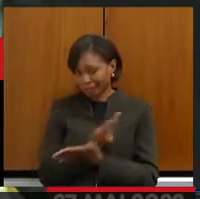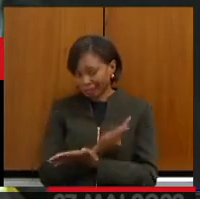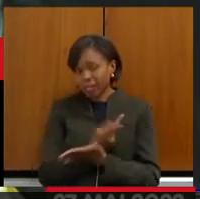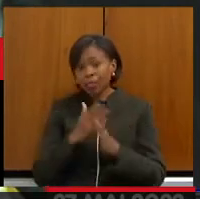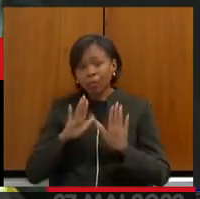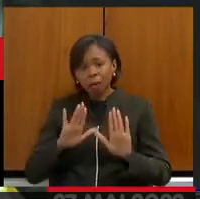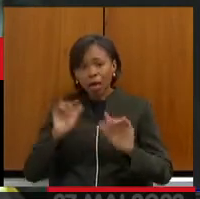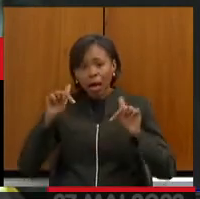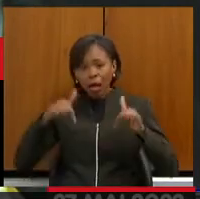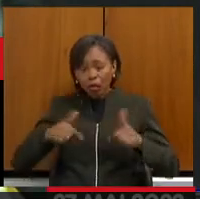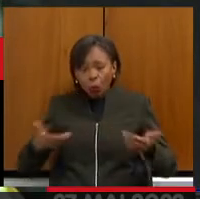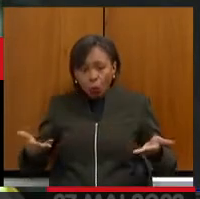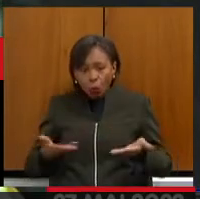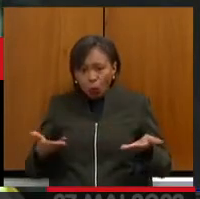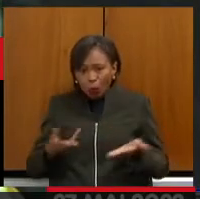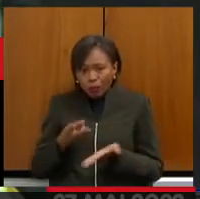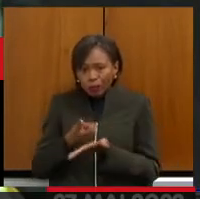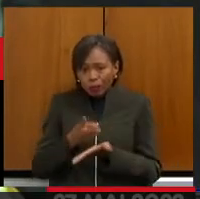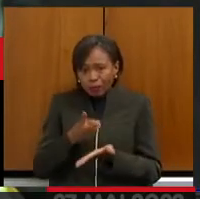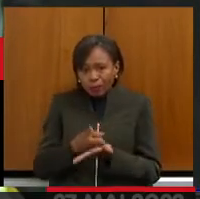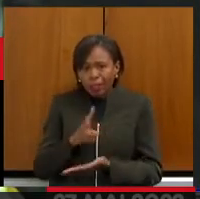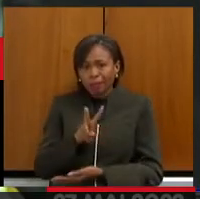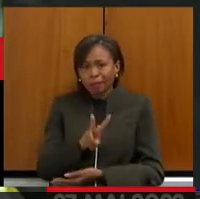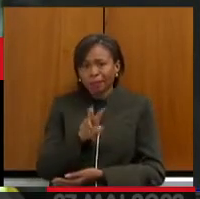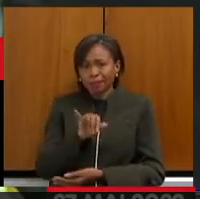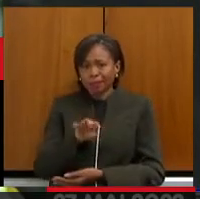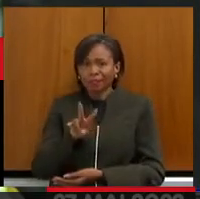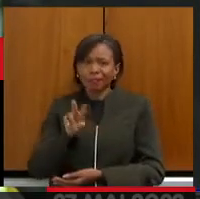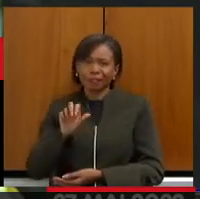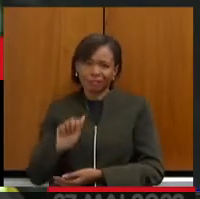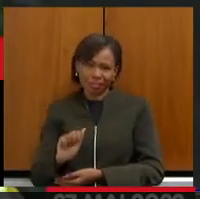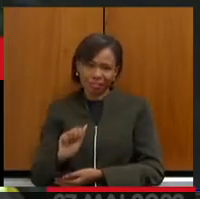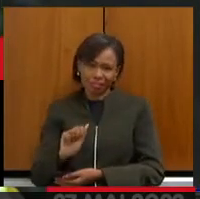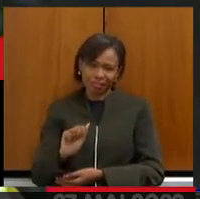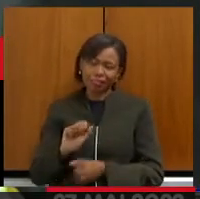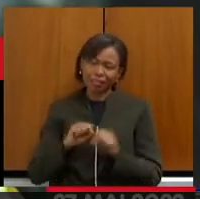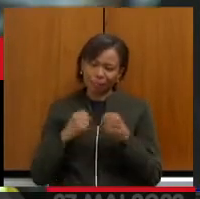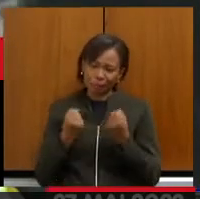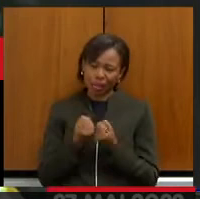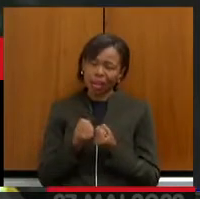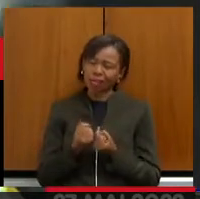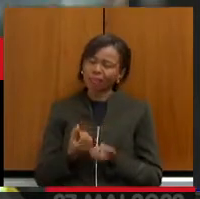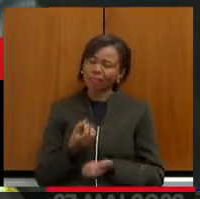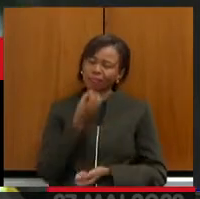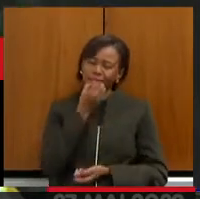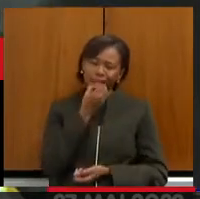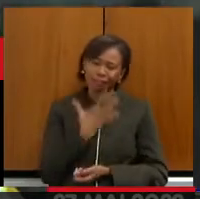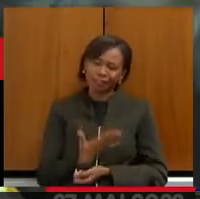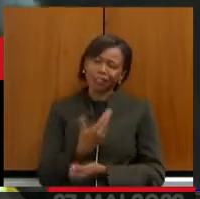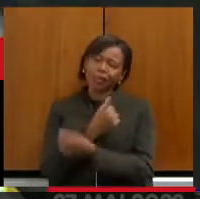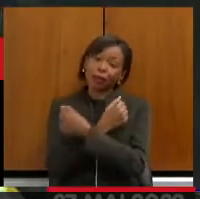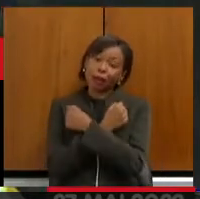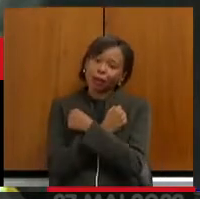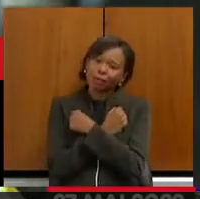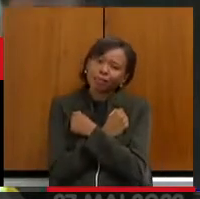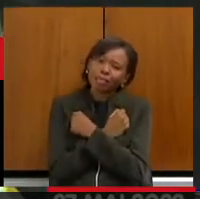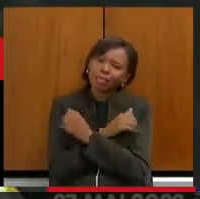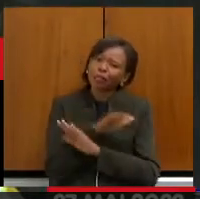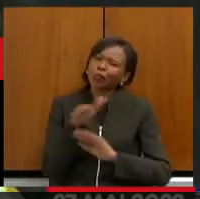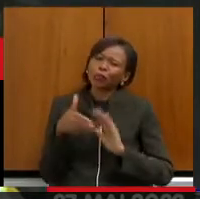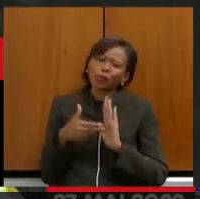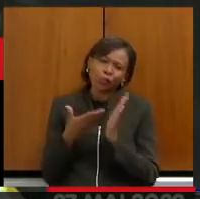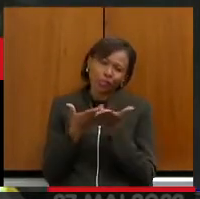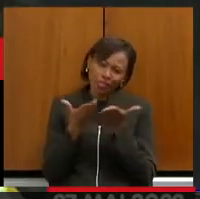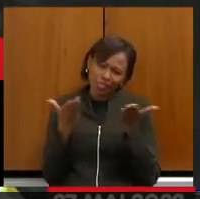vivas é assim é um presente tá eu deixo um abraço para todas as mulheres